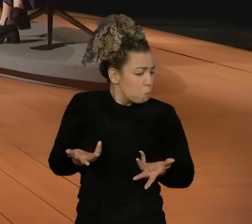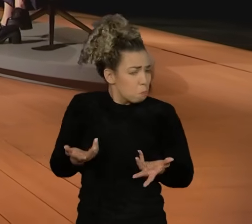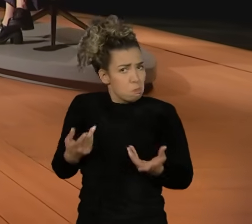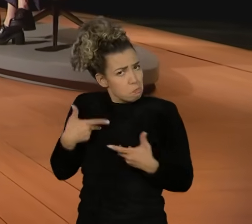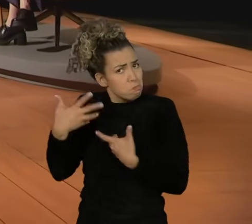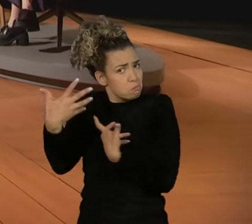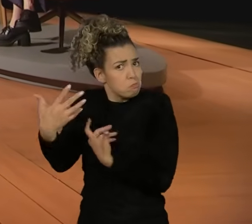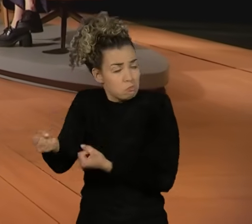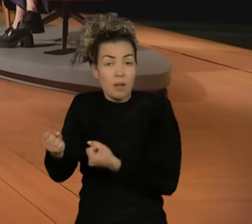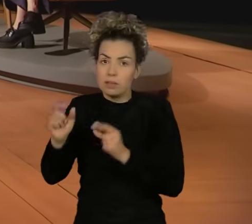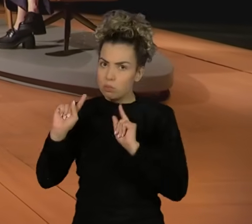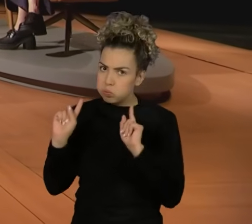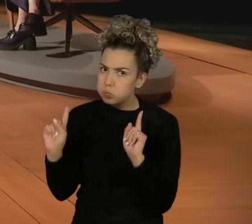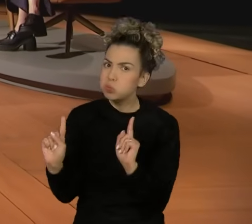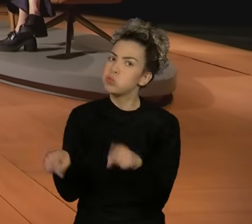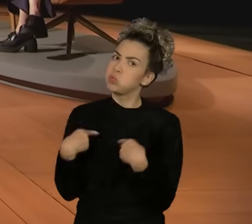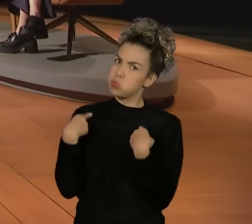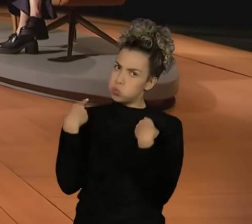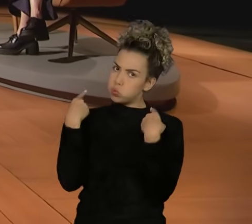Um grande desafio,